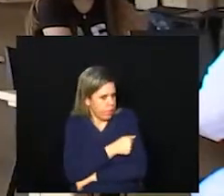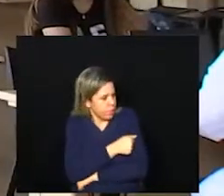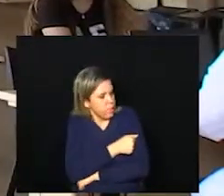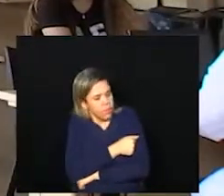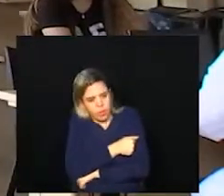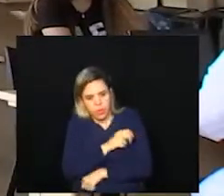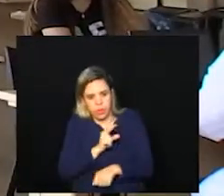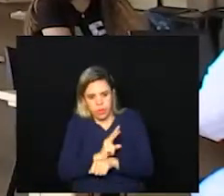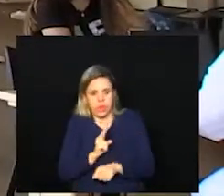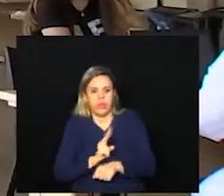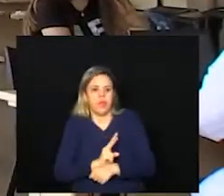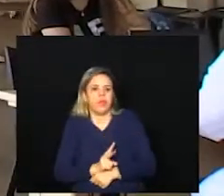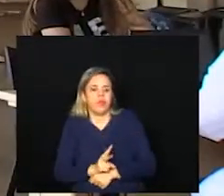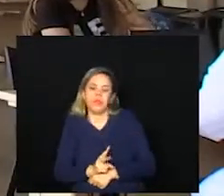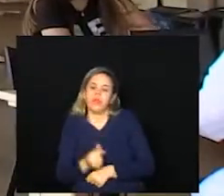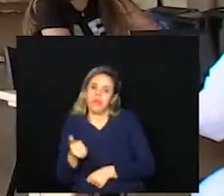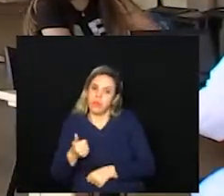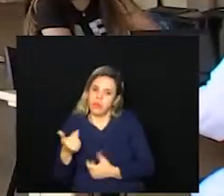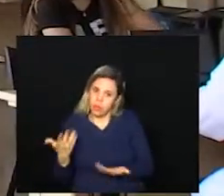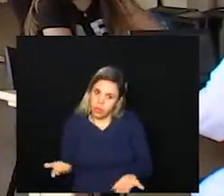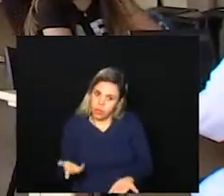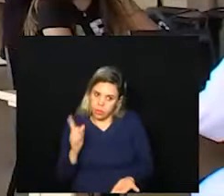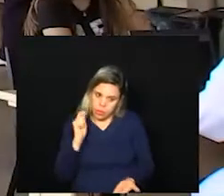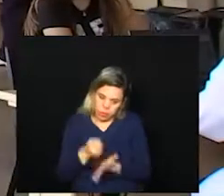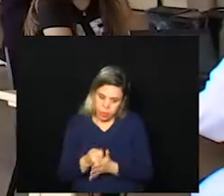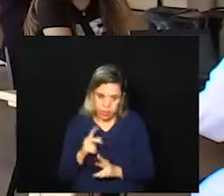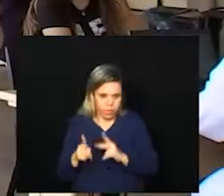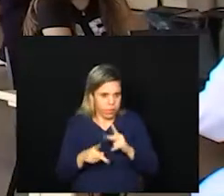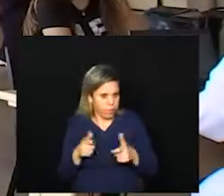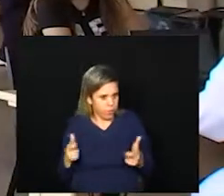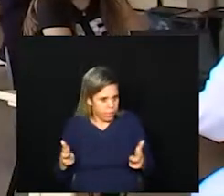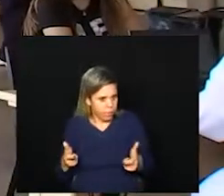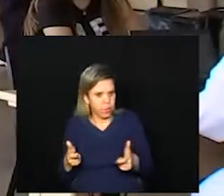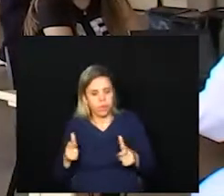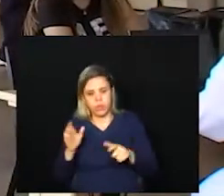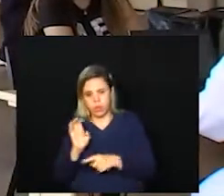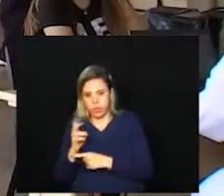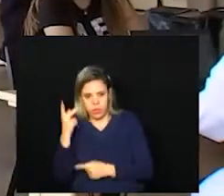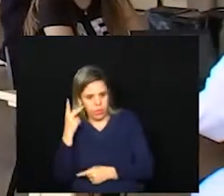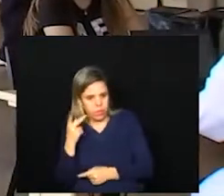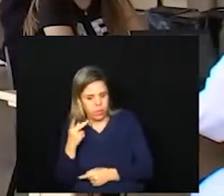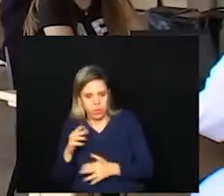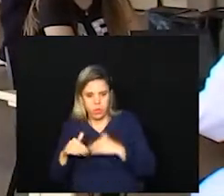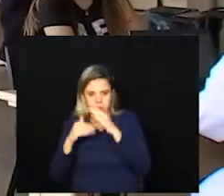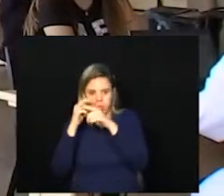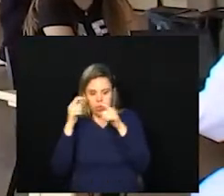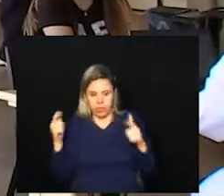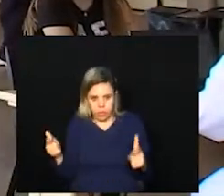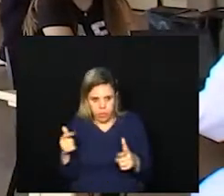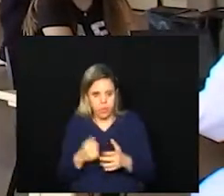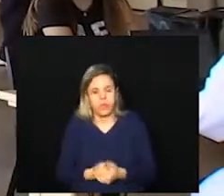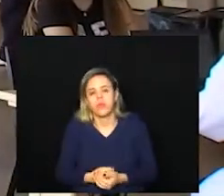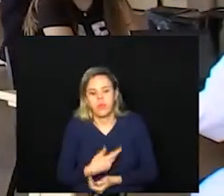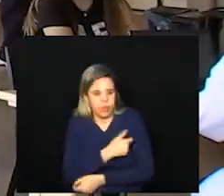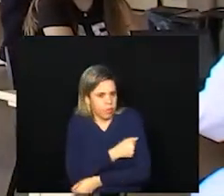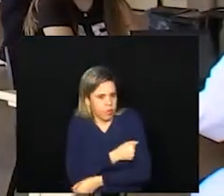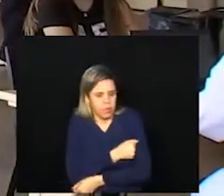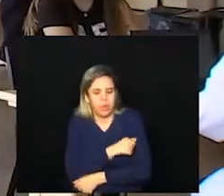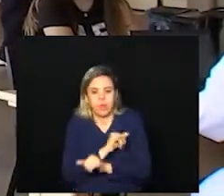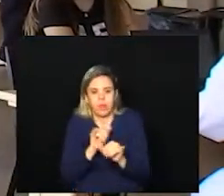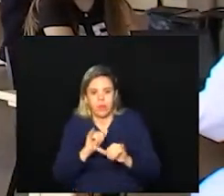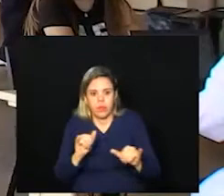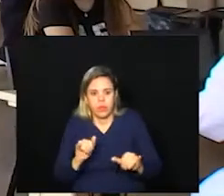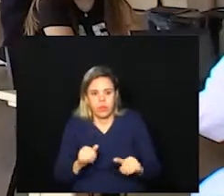a vacina. Pelo menos a primeira dose já está garantida para todo mundo. O estado de São Paulo que vai avançando essa vacinação, essa campanha